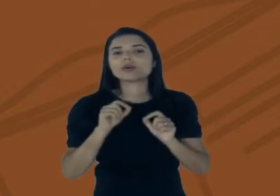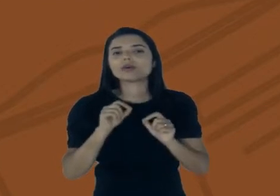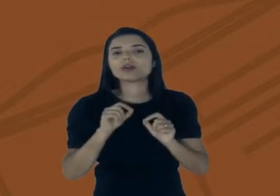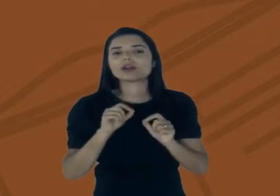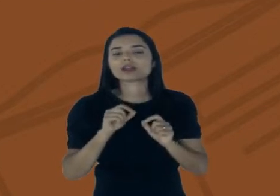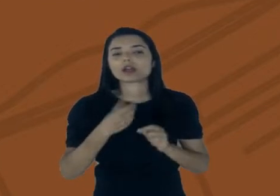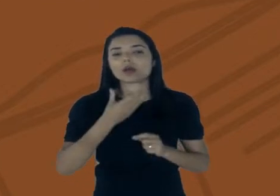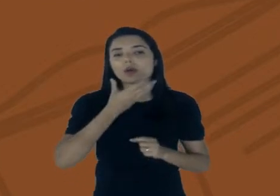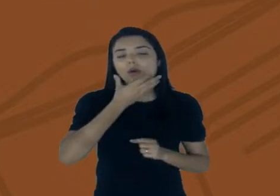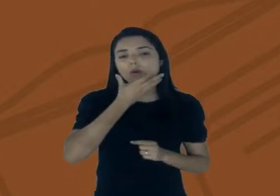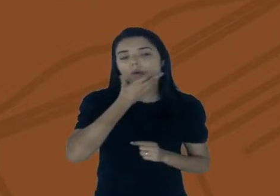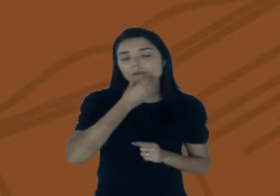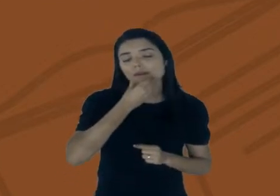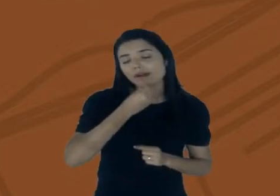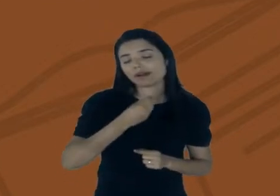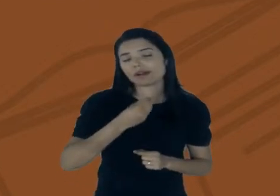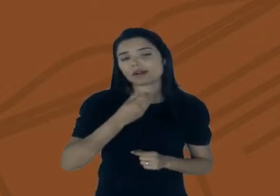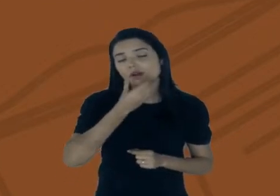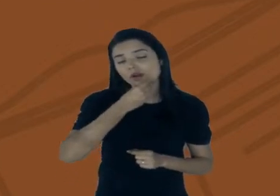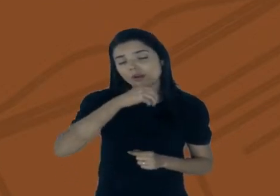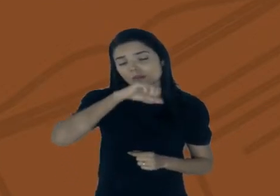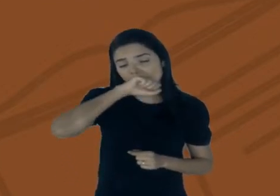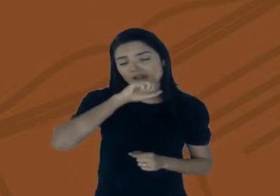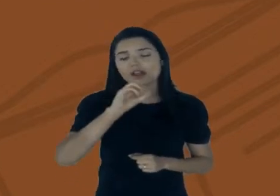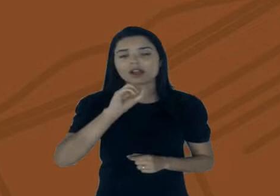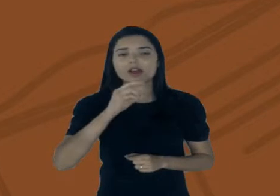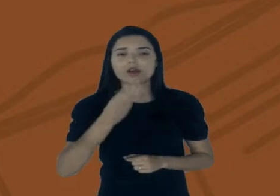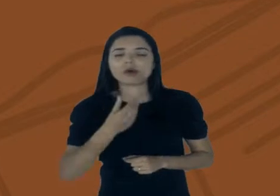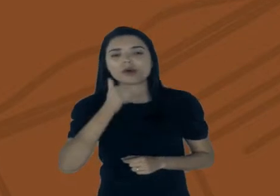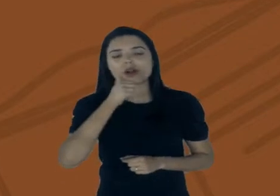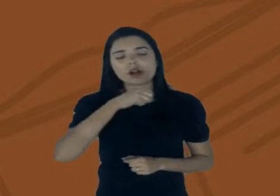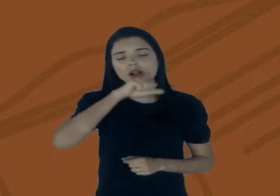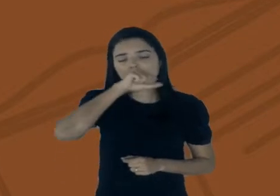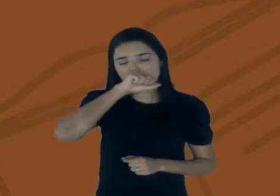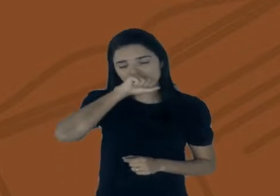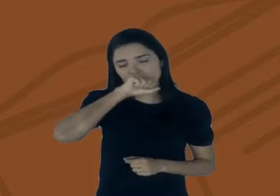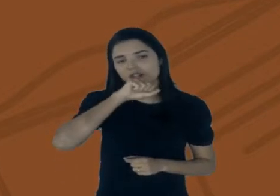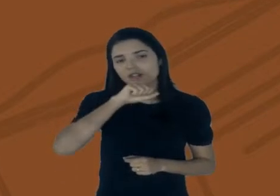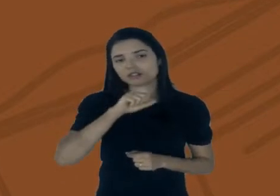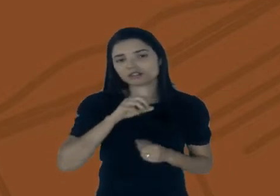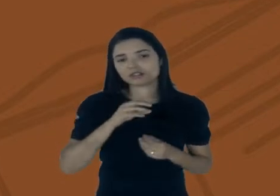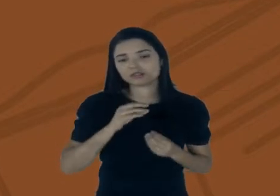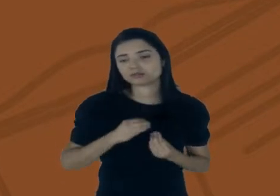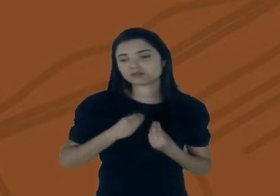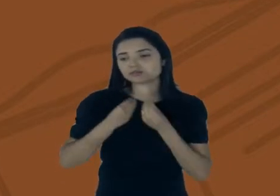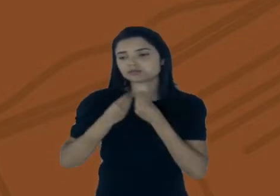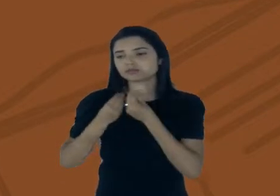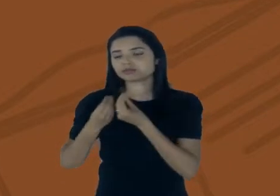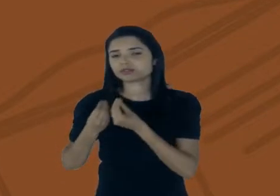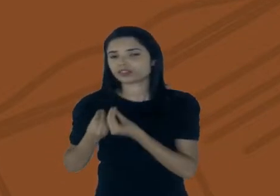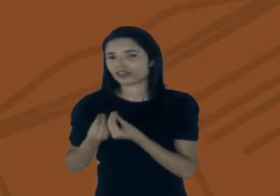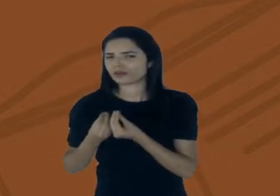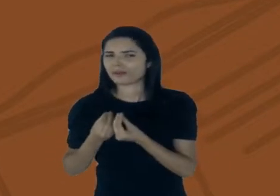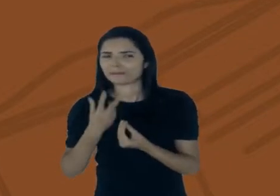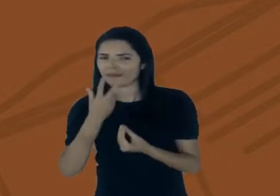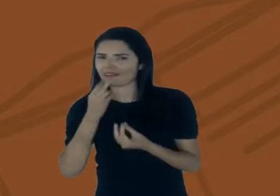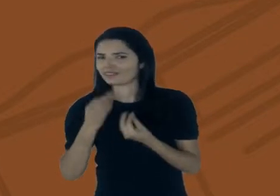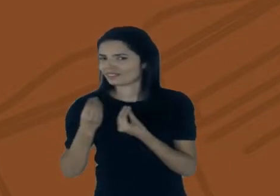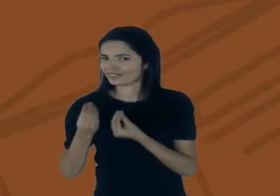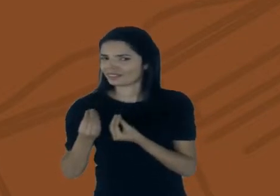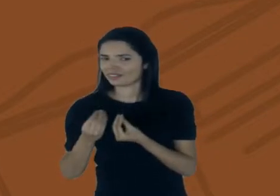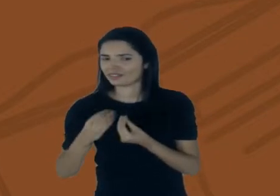hereditariedade. Claro, que também ela vai ser advinda dos maus hábitos que a gente vai adquirindo com o passar do